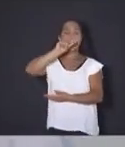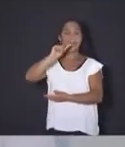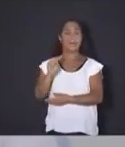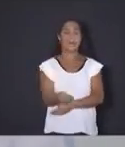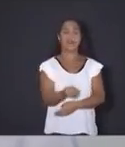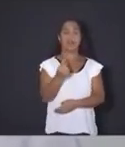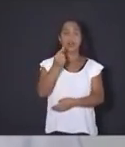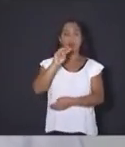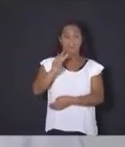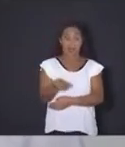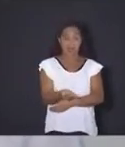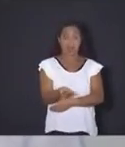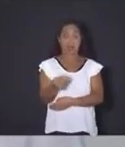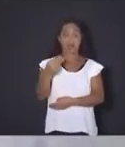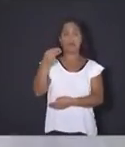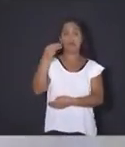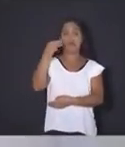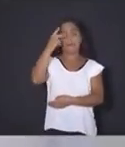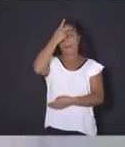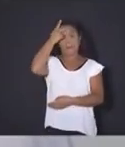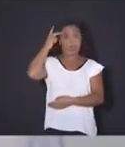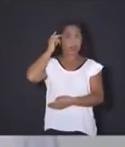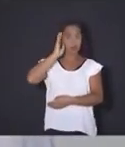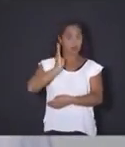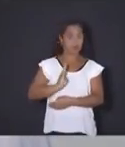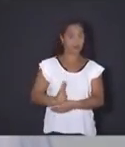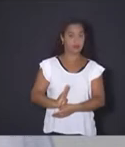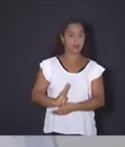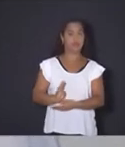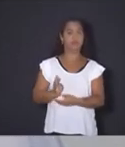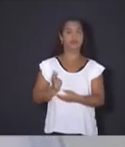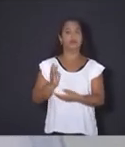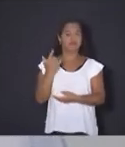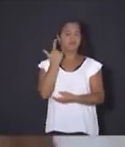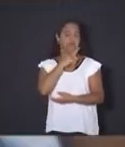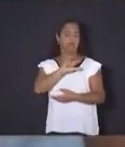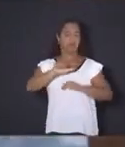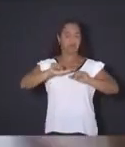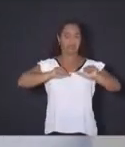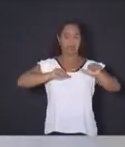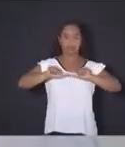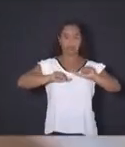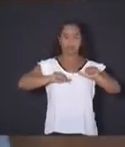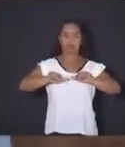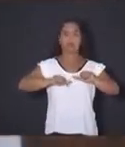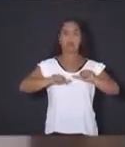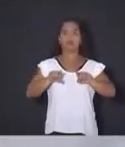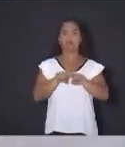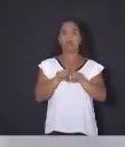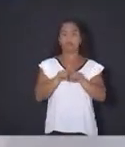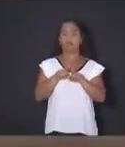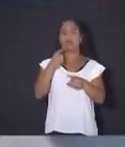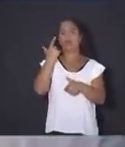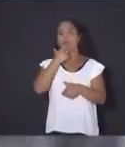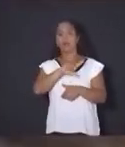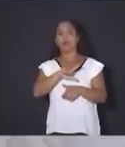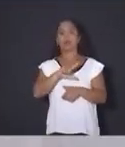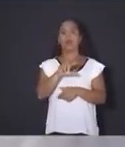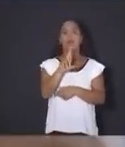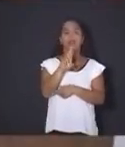brasileiras de rendas sejam beneficiários desse